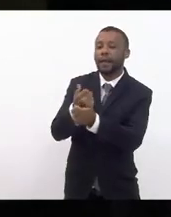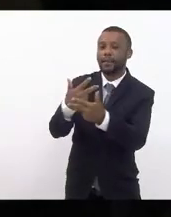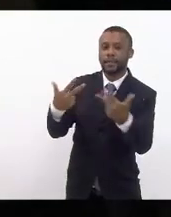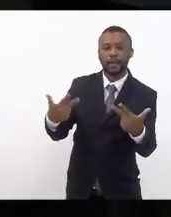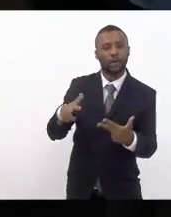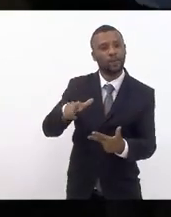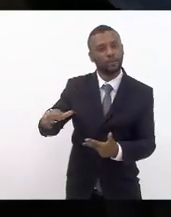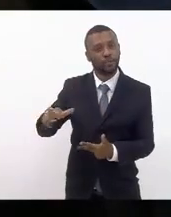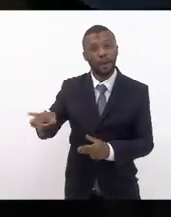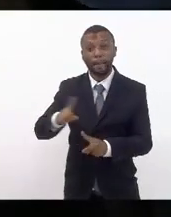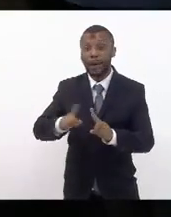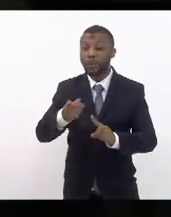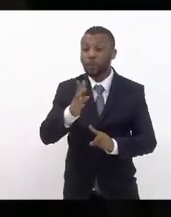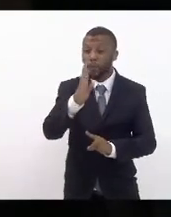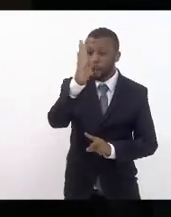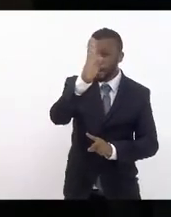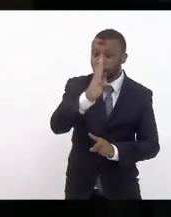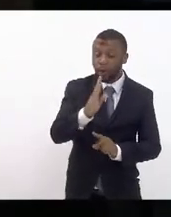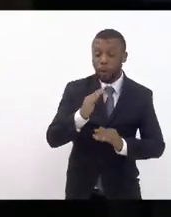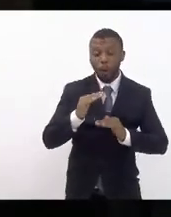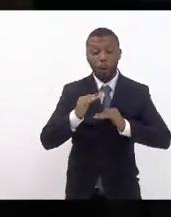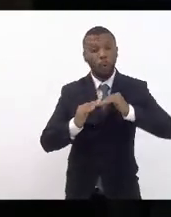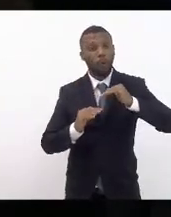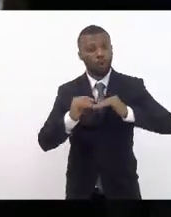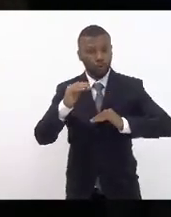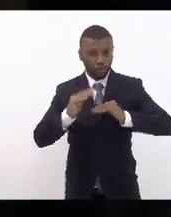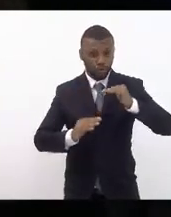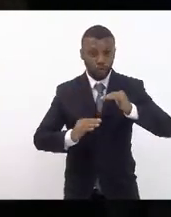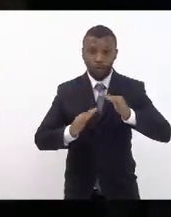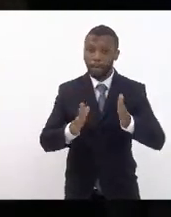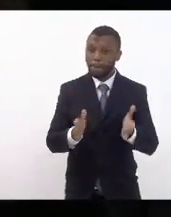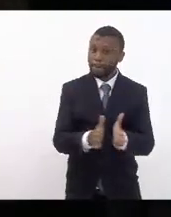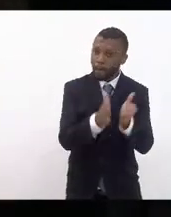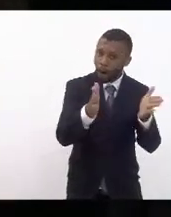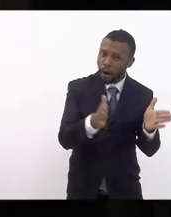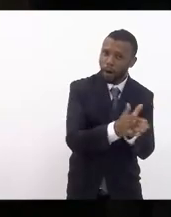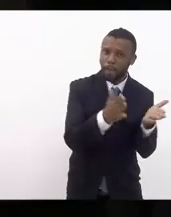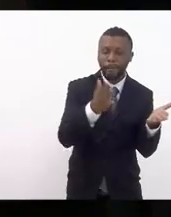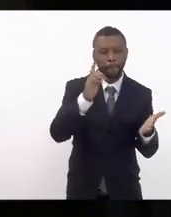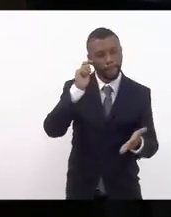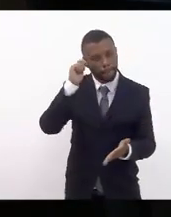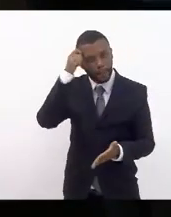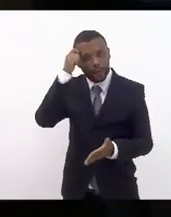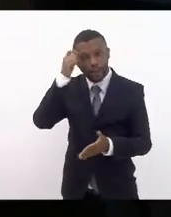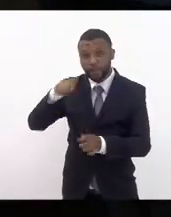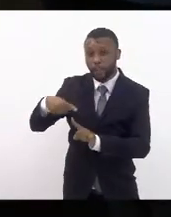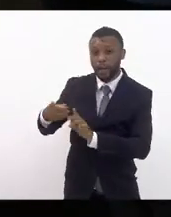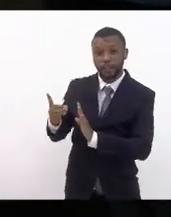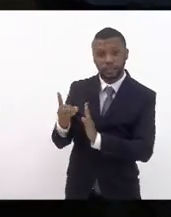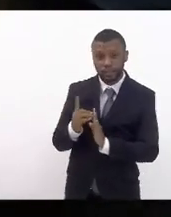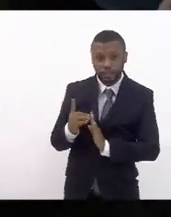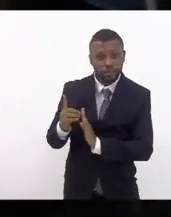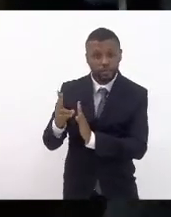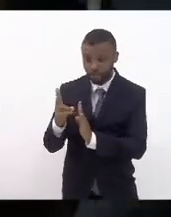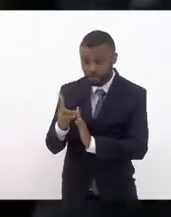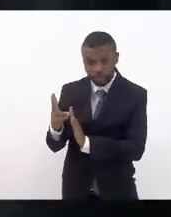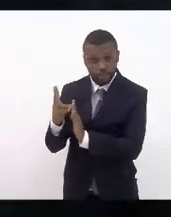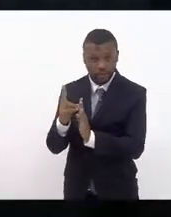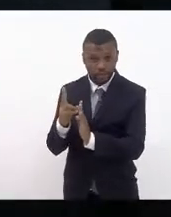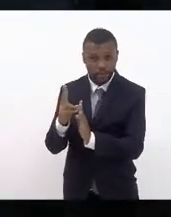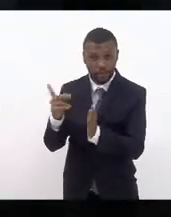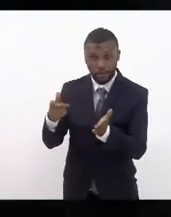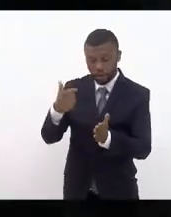Brasil construído por pobres, por pretos e por indígenas. Eu sou filha desse